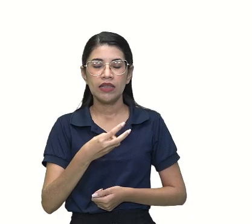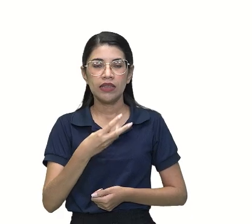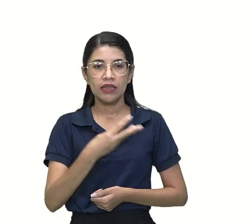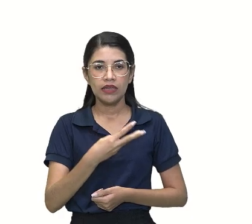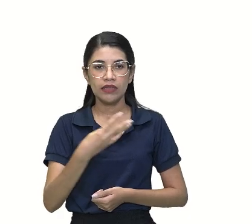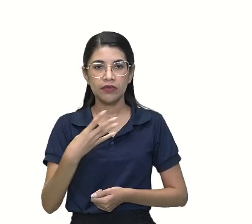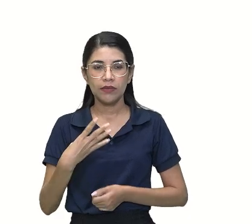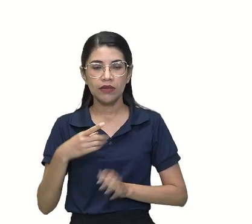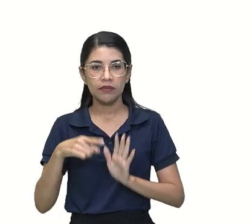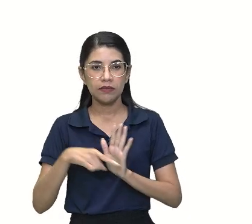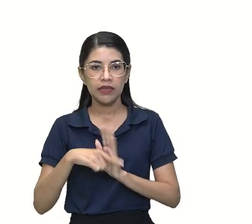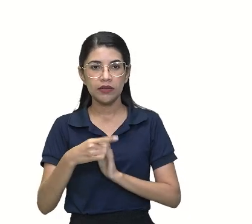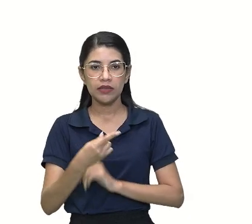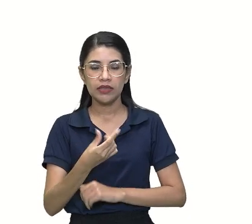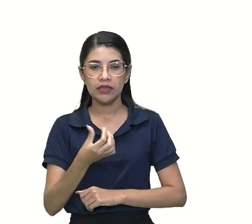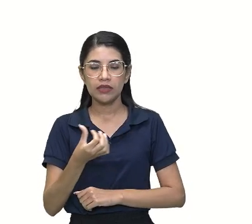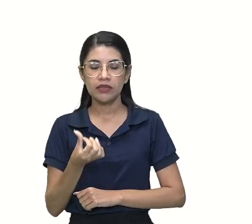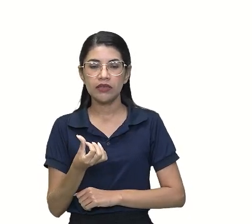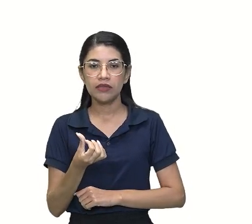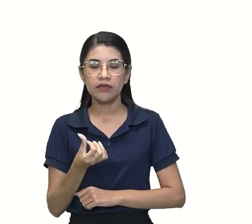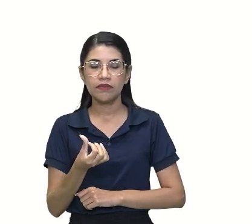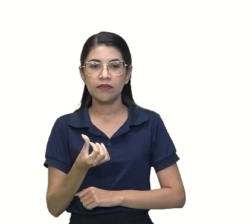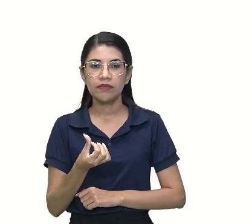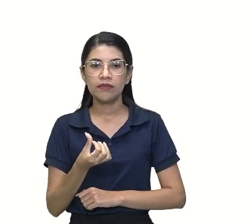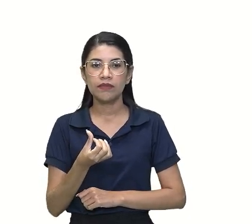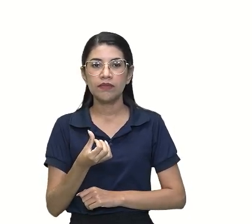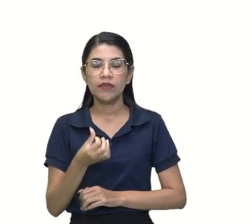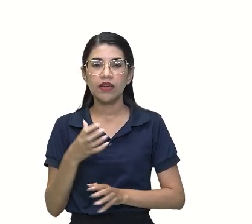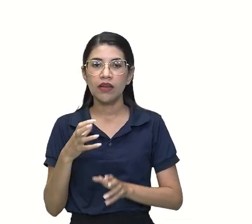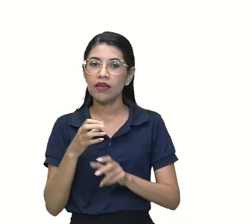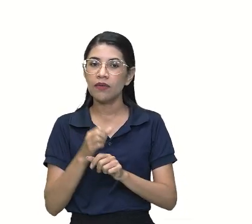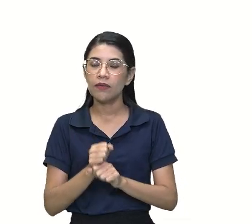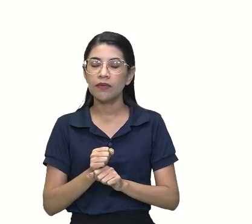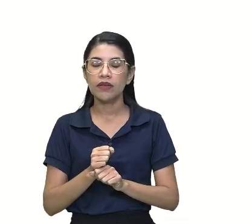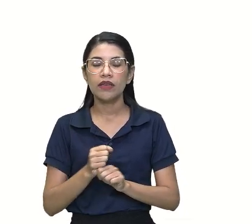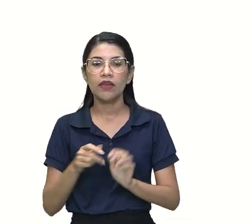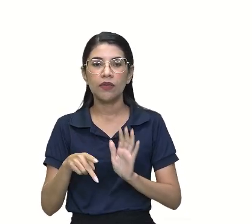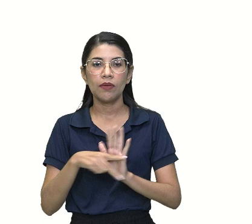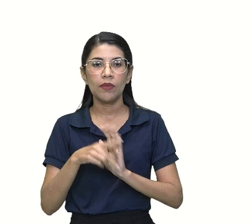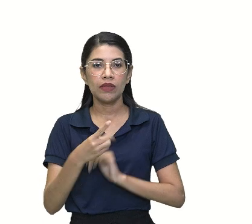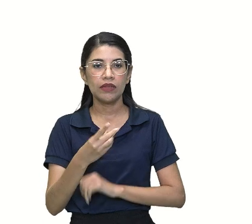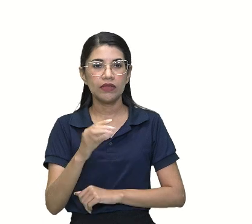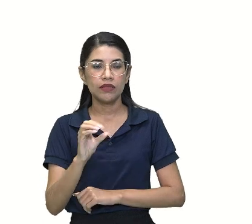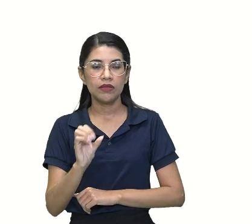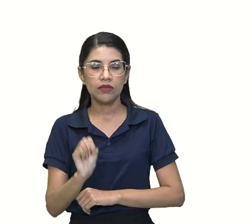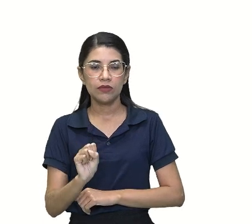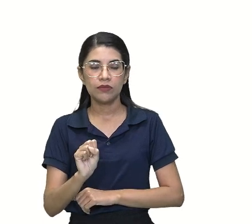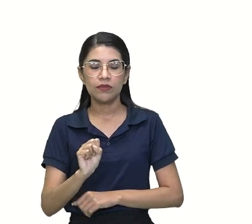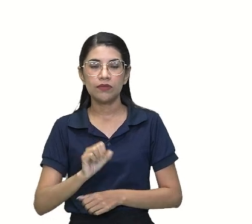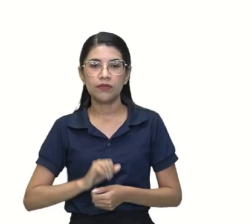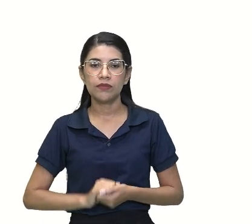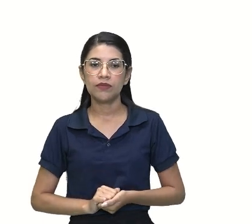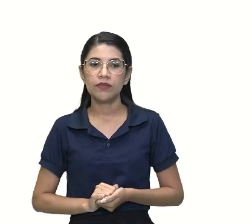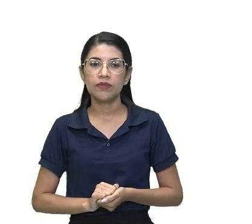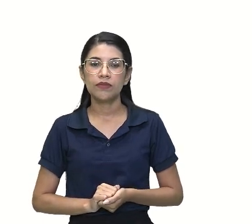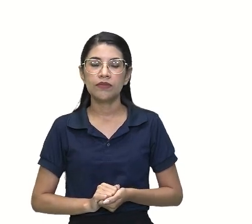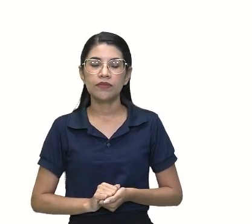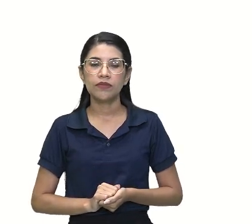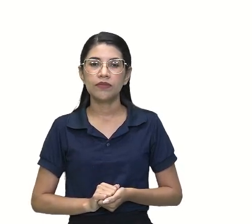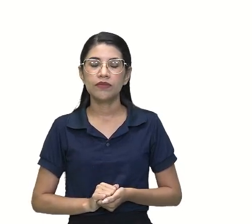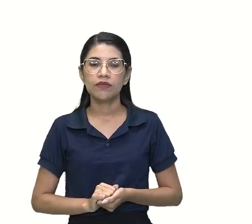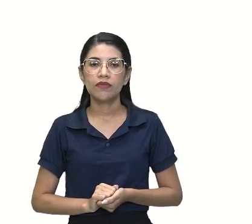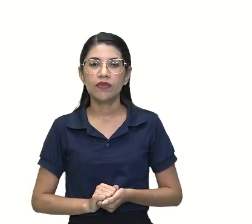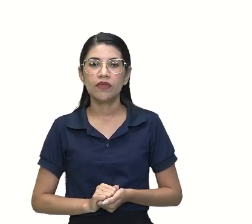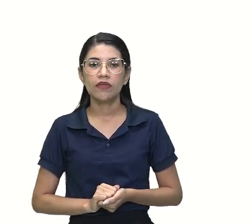16, não é? Então vamos ter aqui 18, tá? Esse é o resultado, então, dessas operações aí